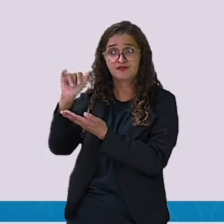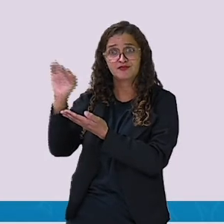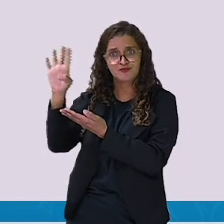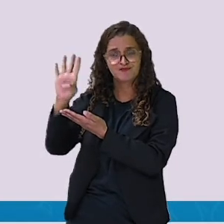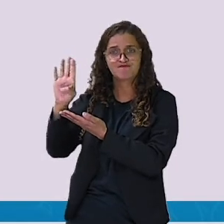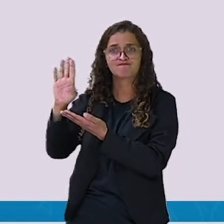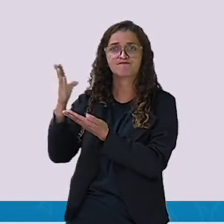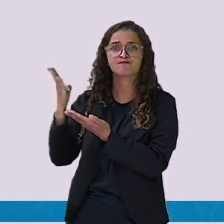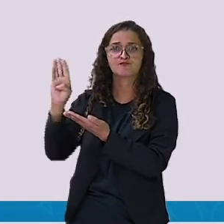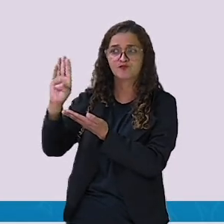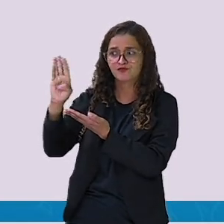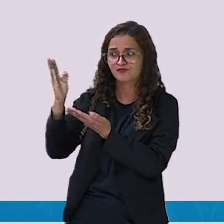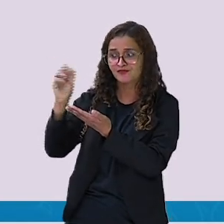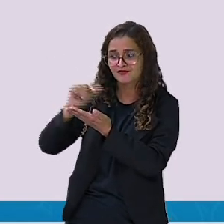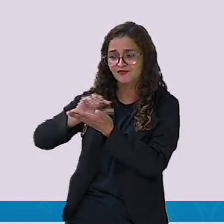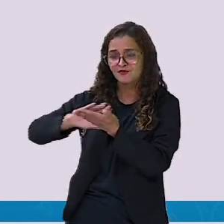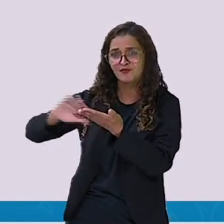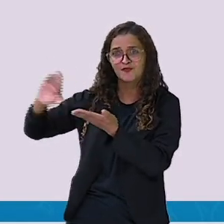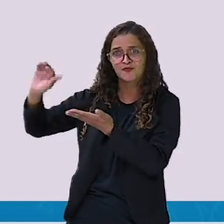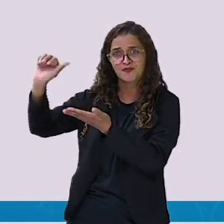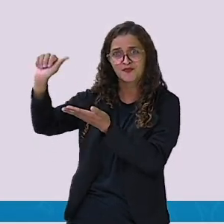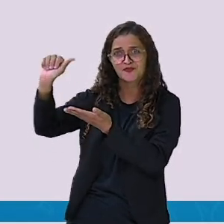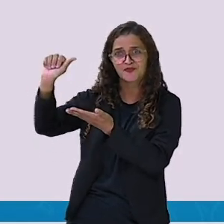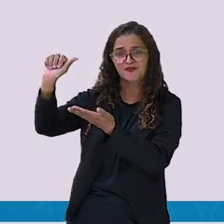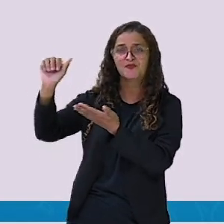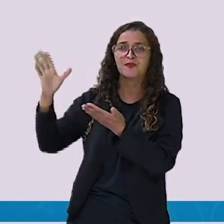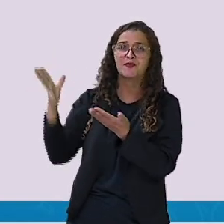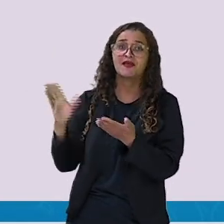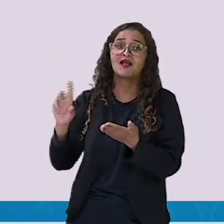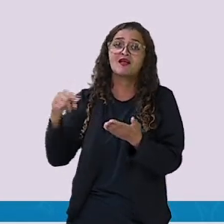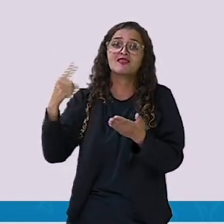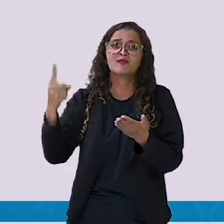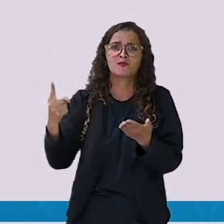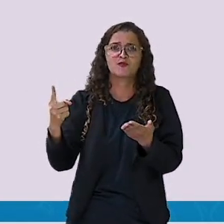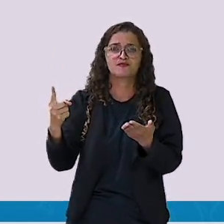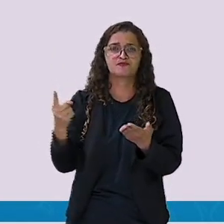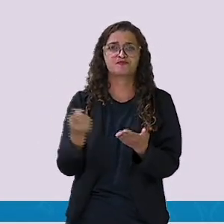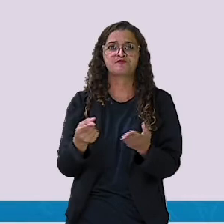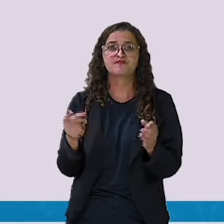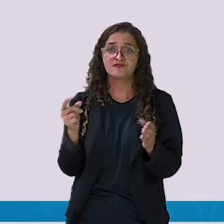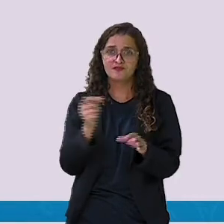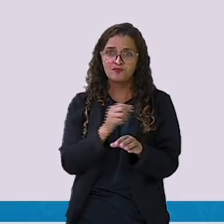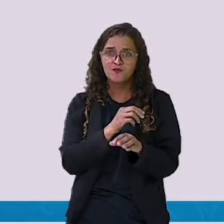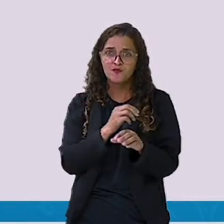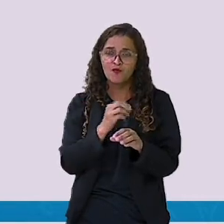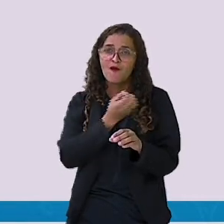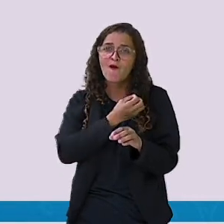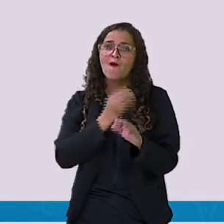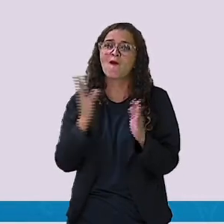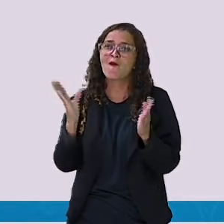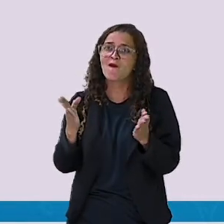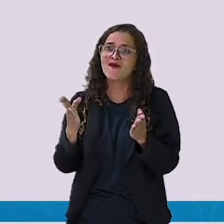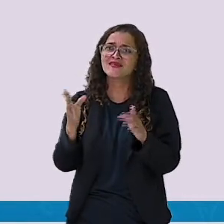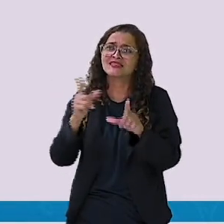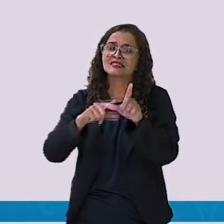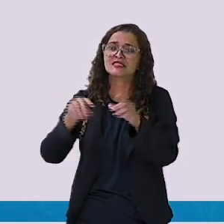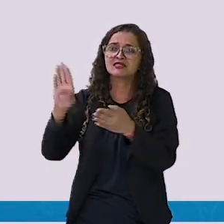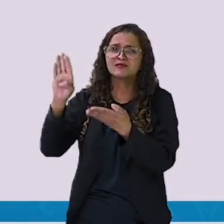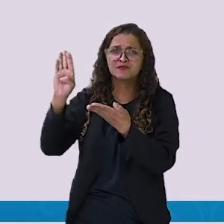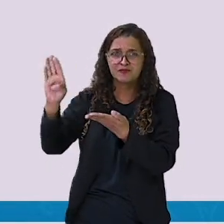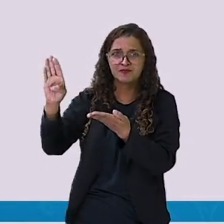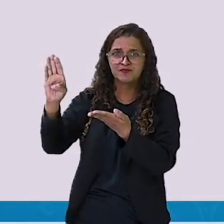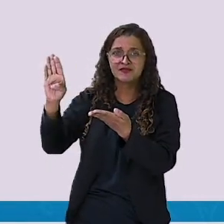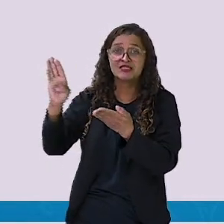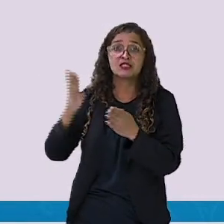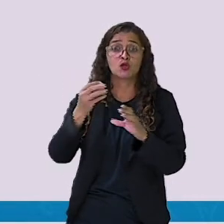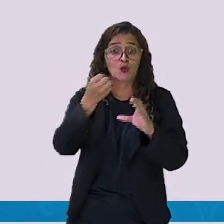B. Escreva 2 características da agropecuária moderna e 2 da agropecuária